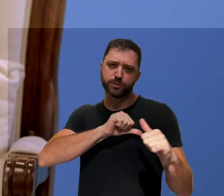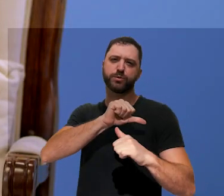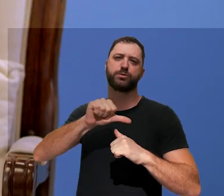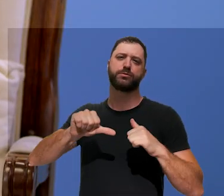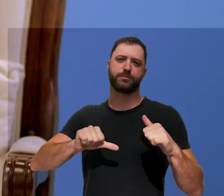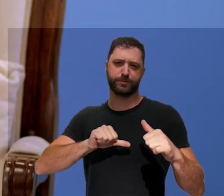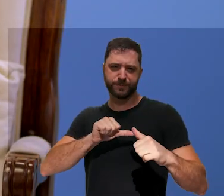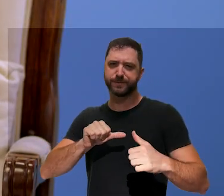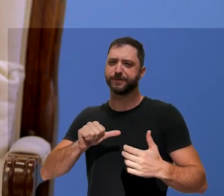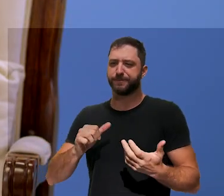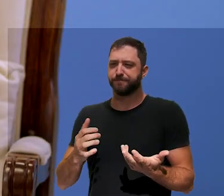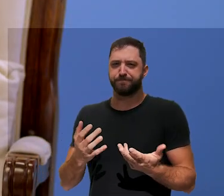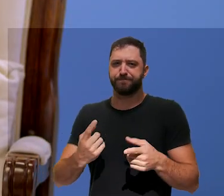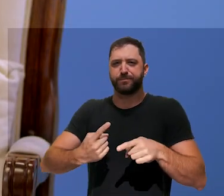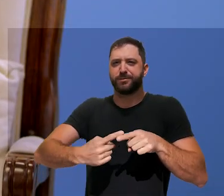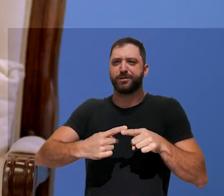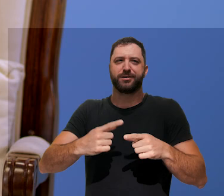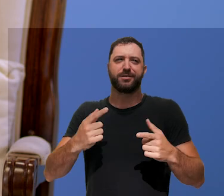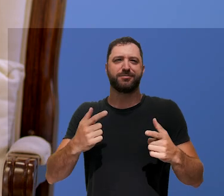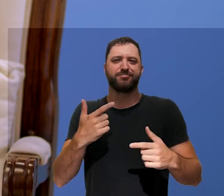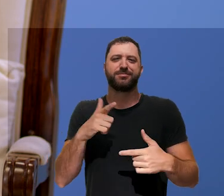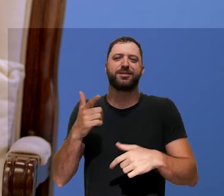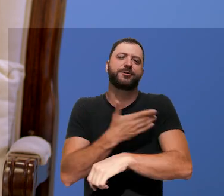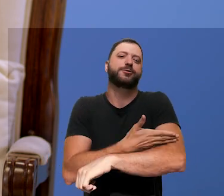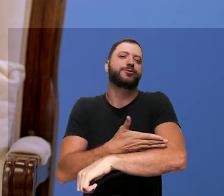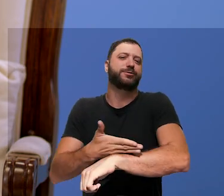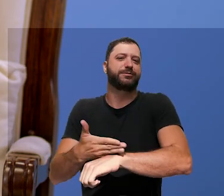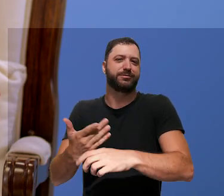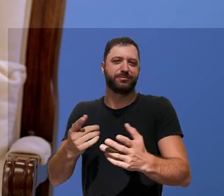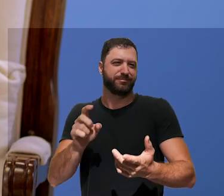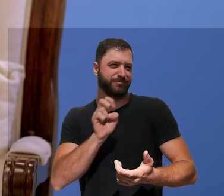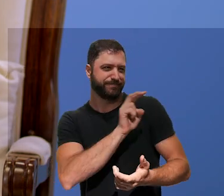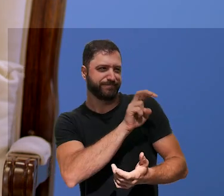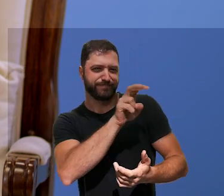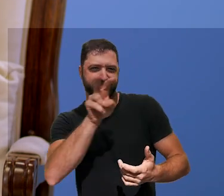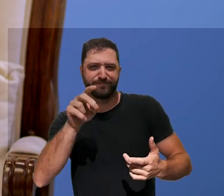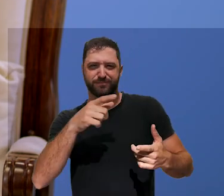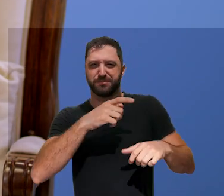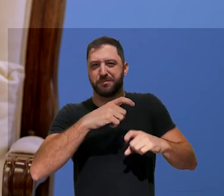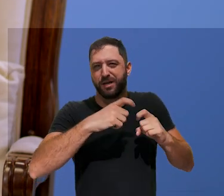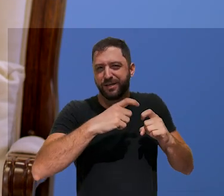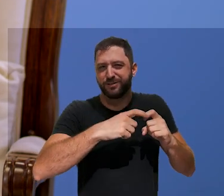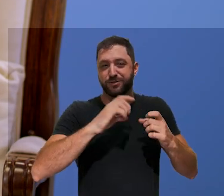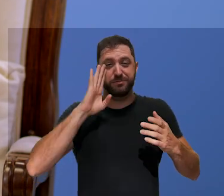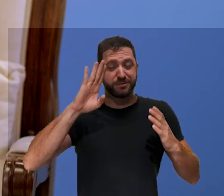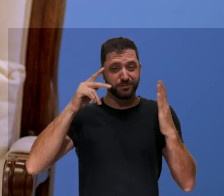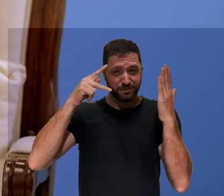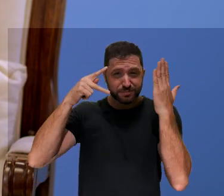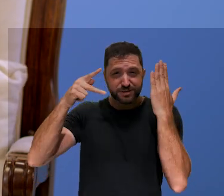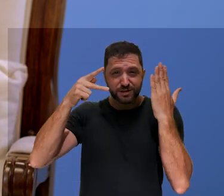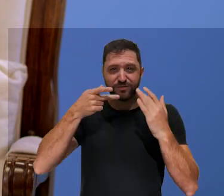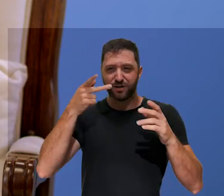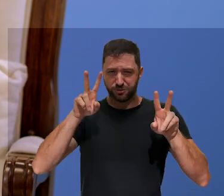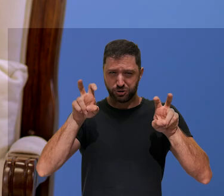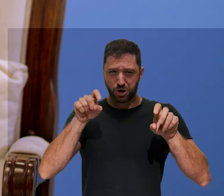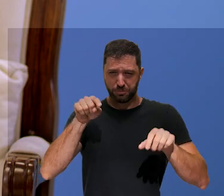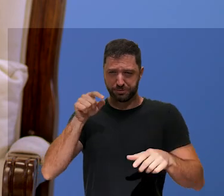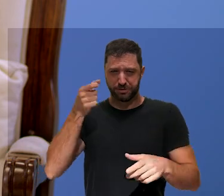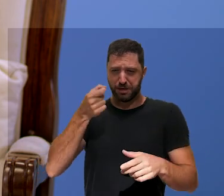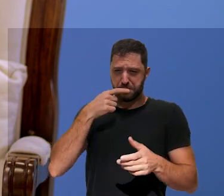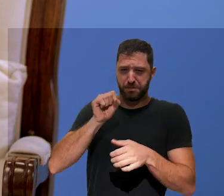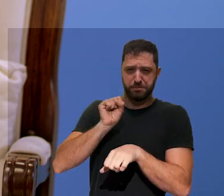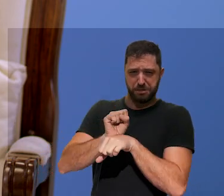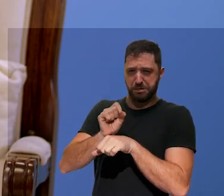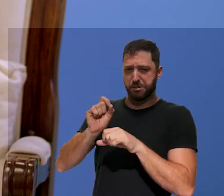né? Transformador também, porque a gente não está acostumado a ouvir um médico, principalmente um